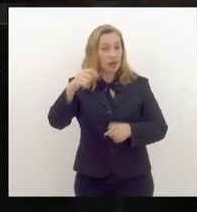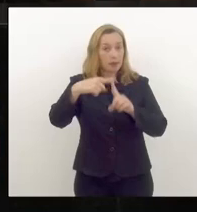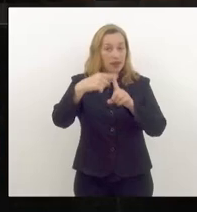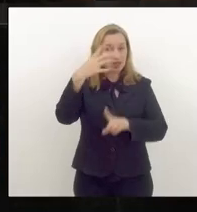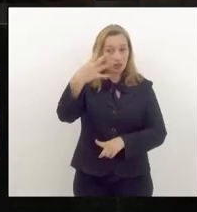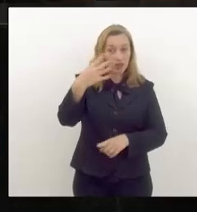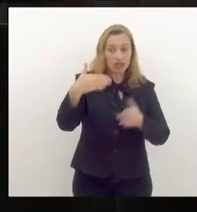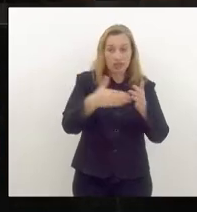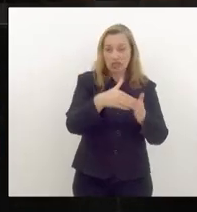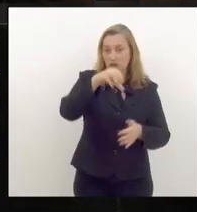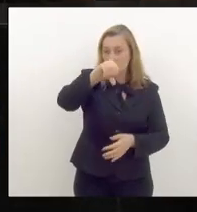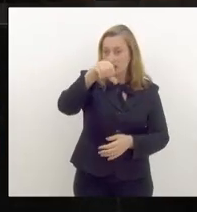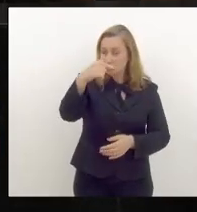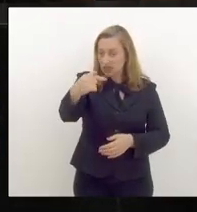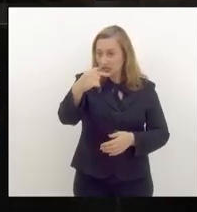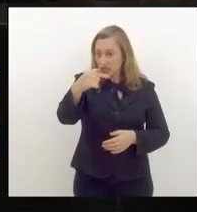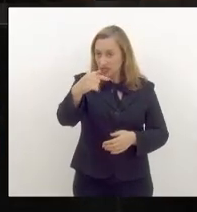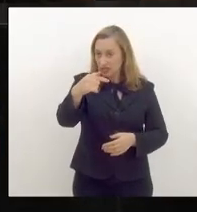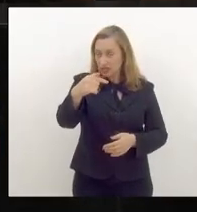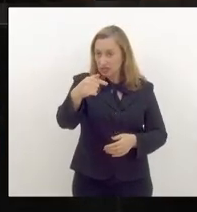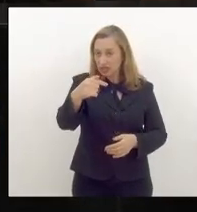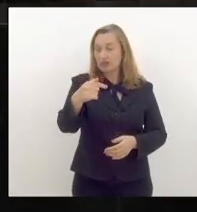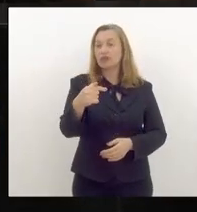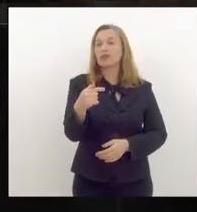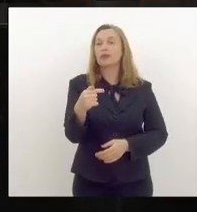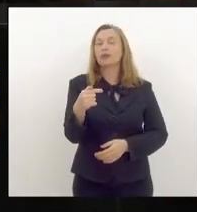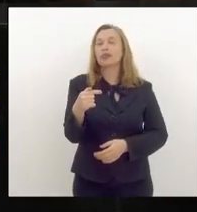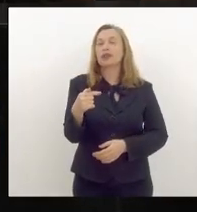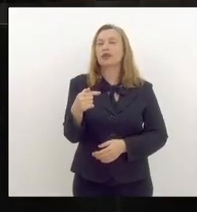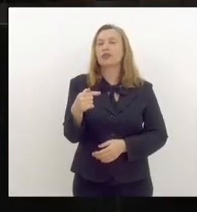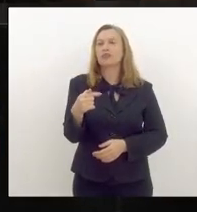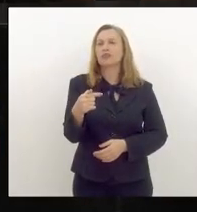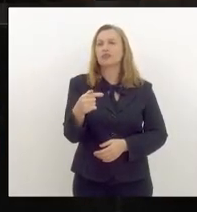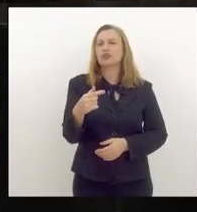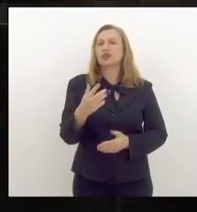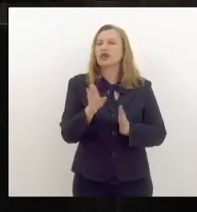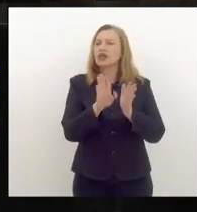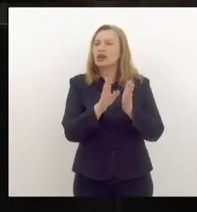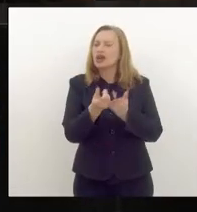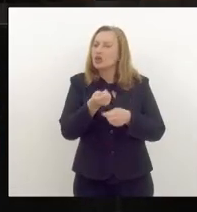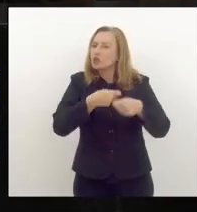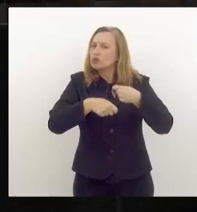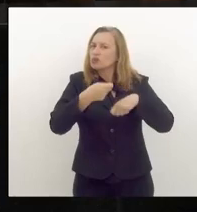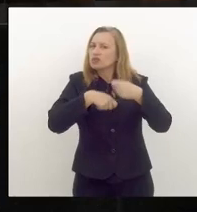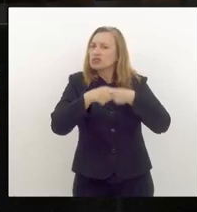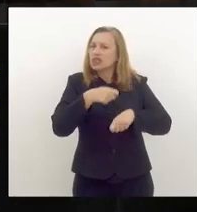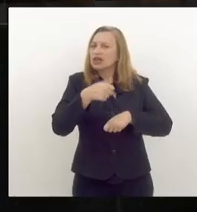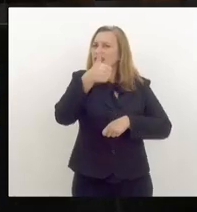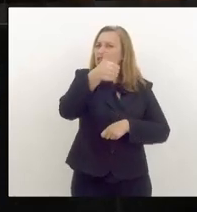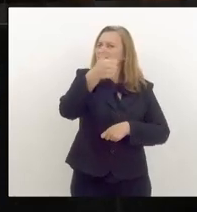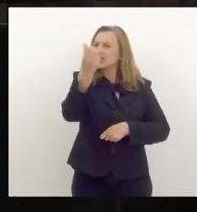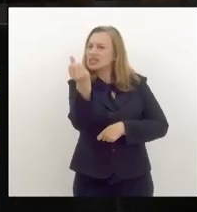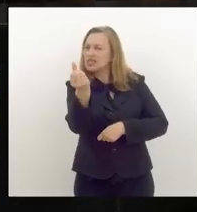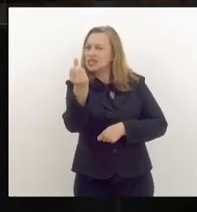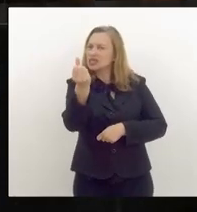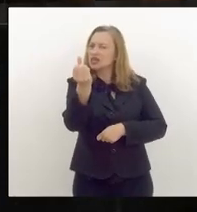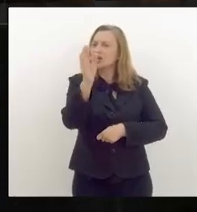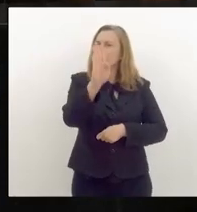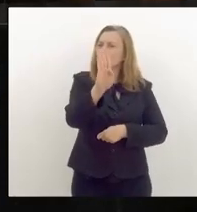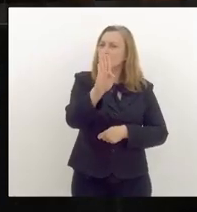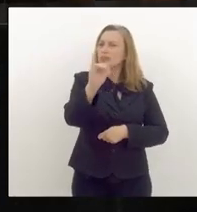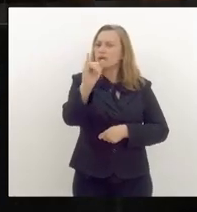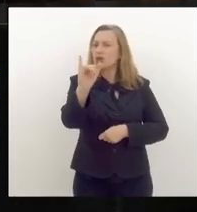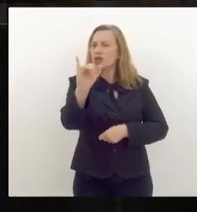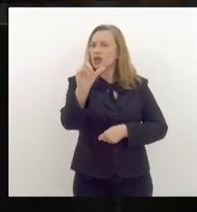retroagindo até 97 1397 a gente economizar ia 16 bilhões